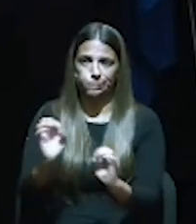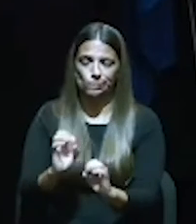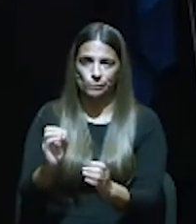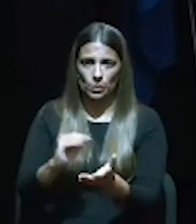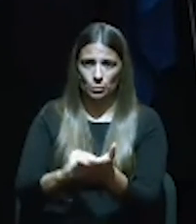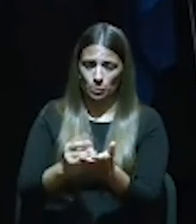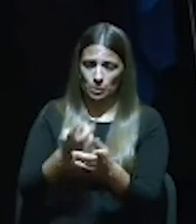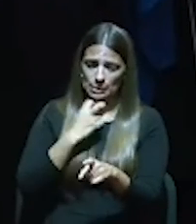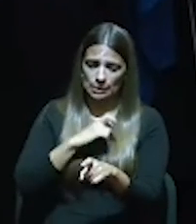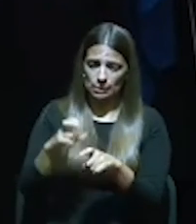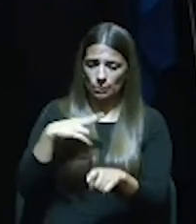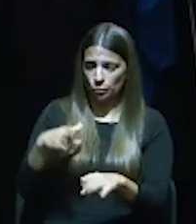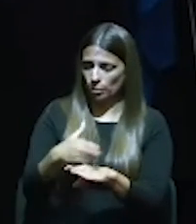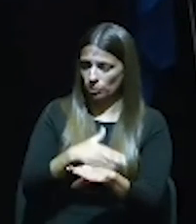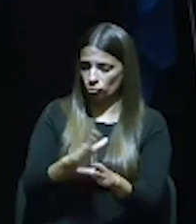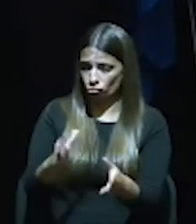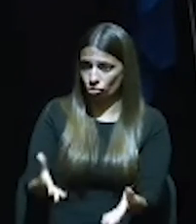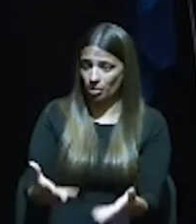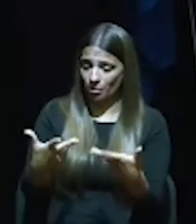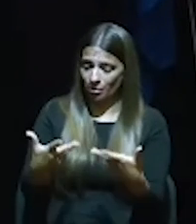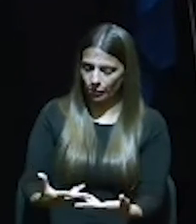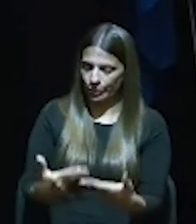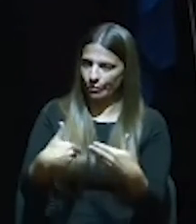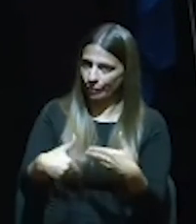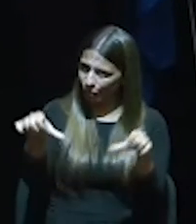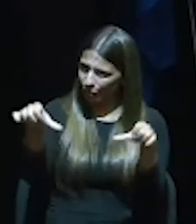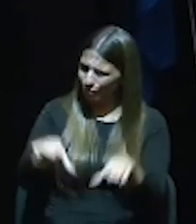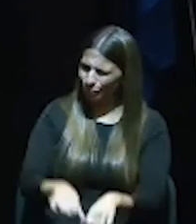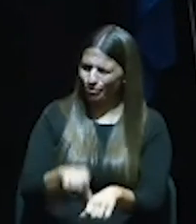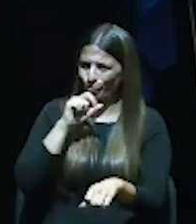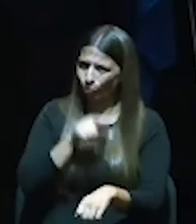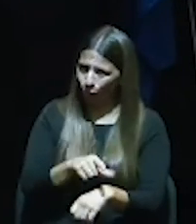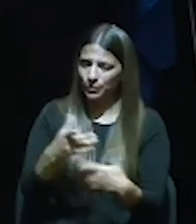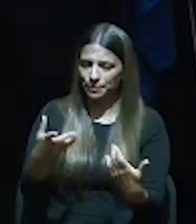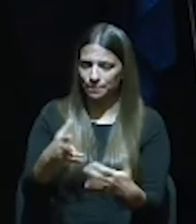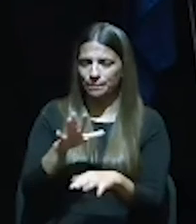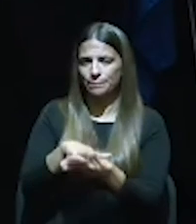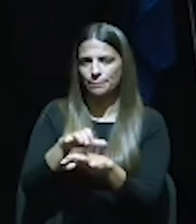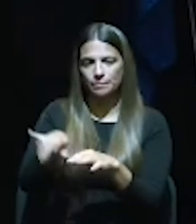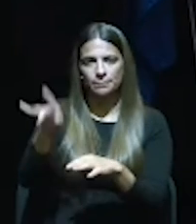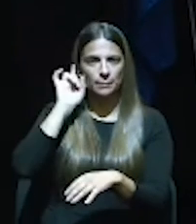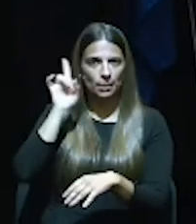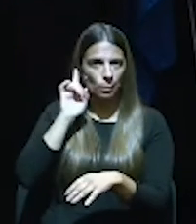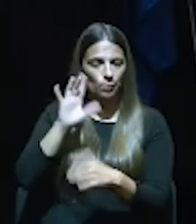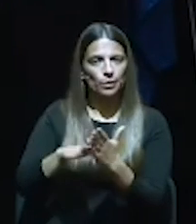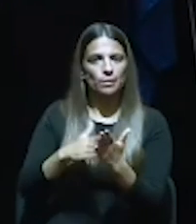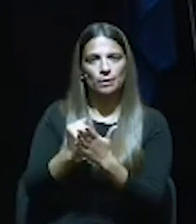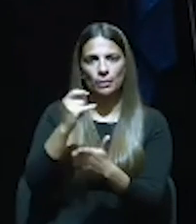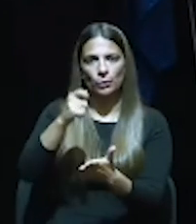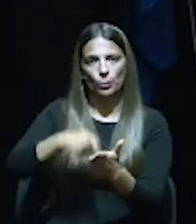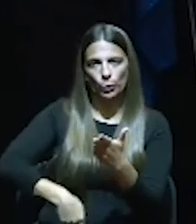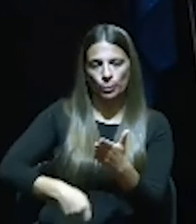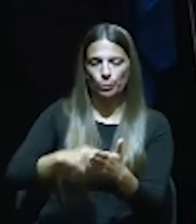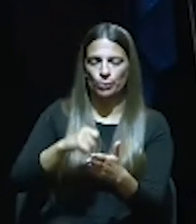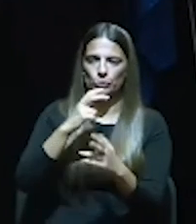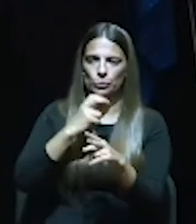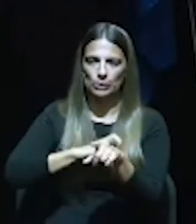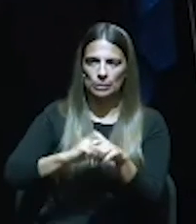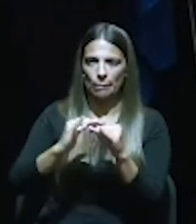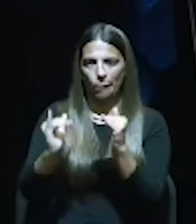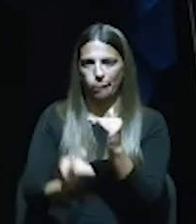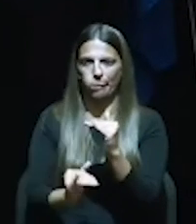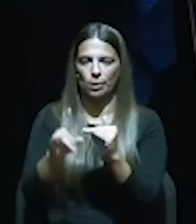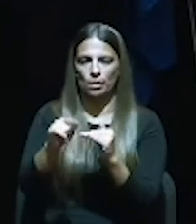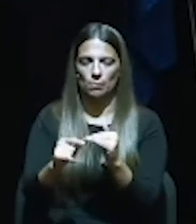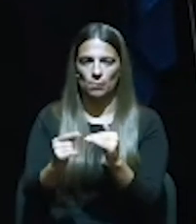energética que já existia no país e na cidade pode tornar-se ainda mais devastadora. Daí ser tão importante reduzir o IVA da energia e redistribuir